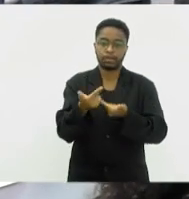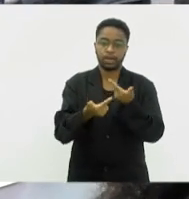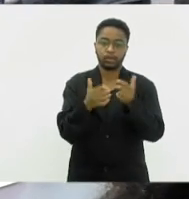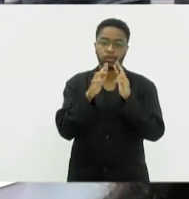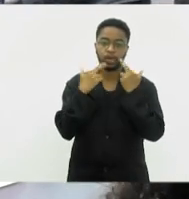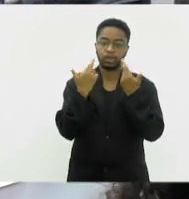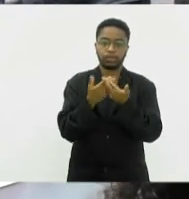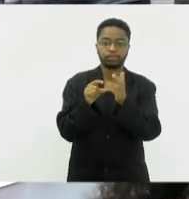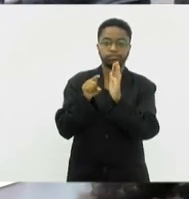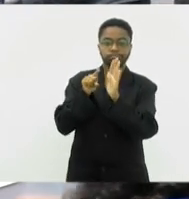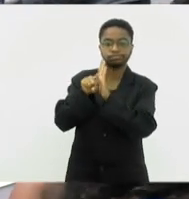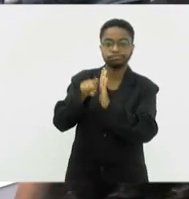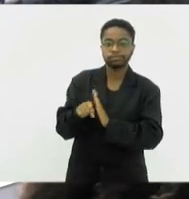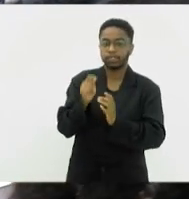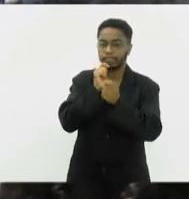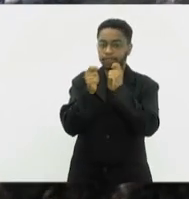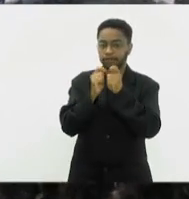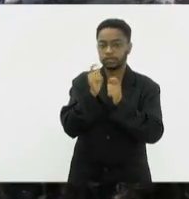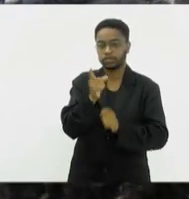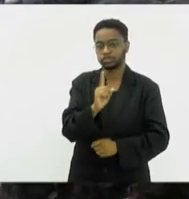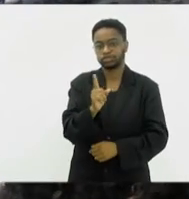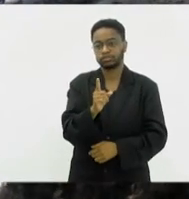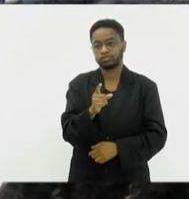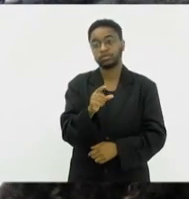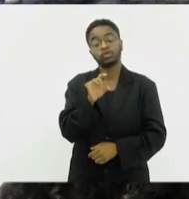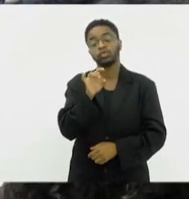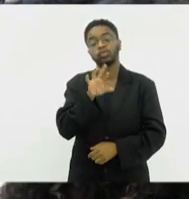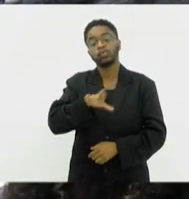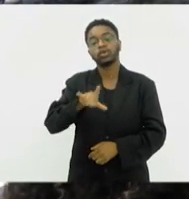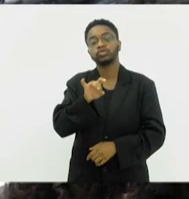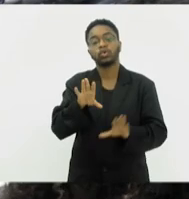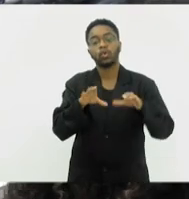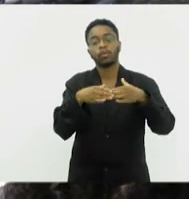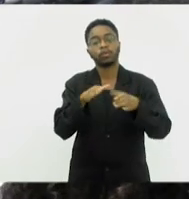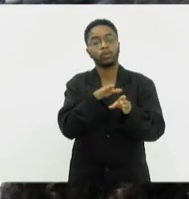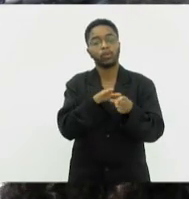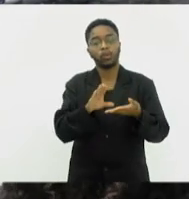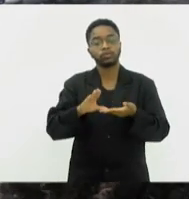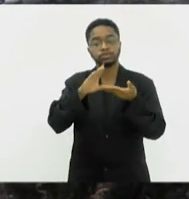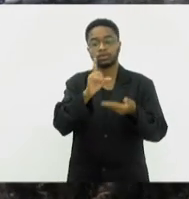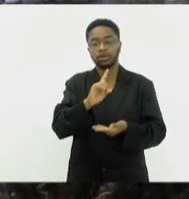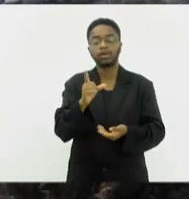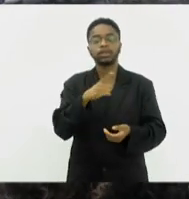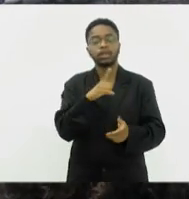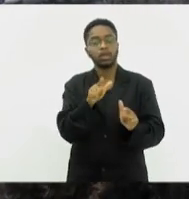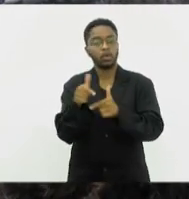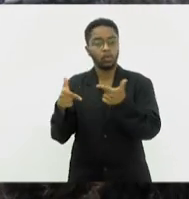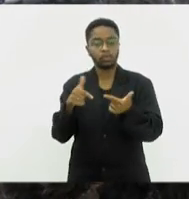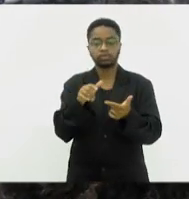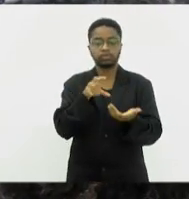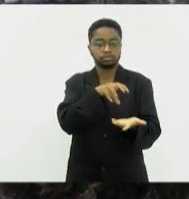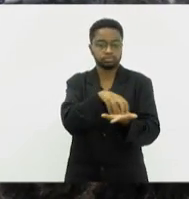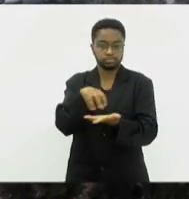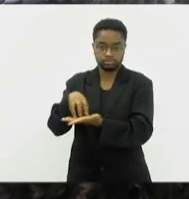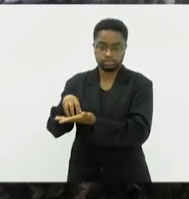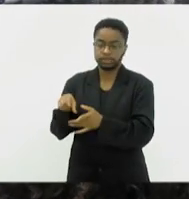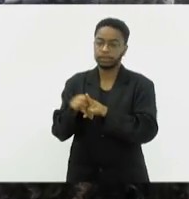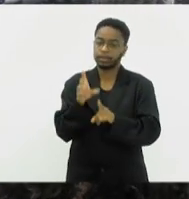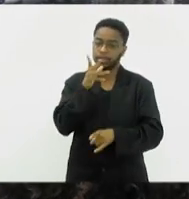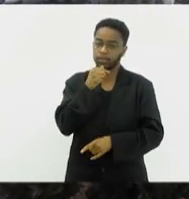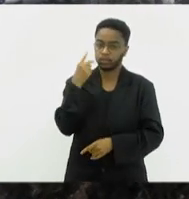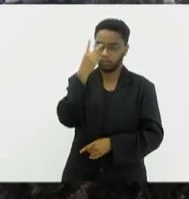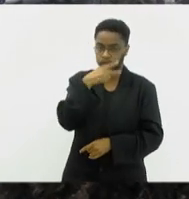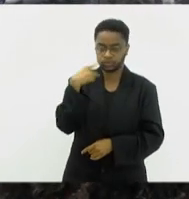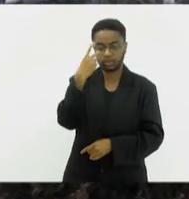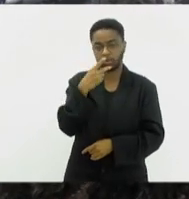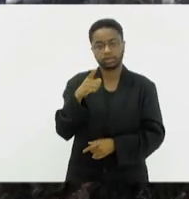algo muito mais... A sabatina não é só para o comitê e conselho, não. Para a outra... sabatina para as agências, que demorou 2 horas